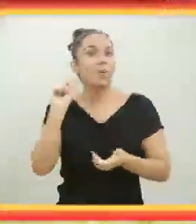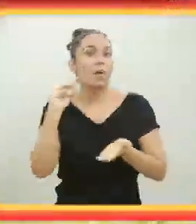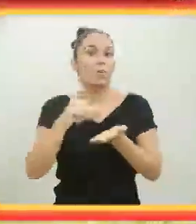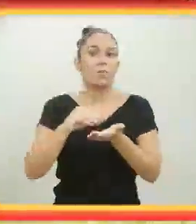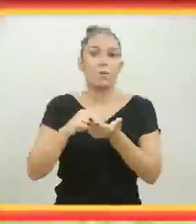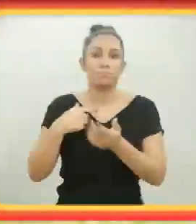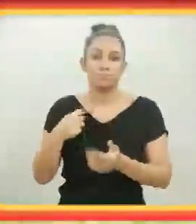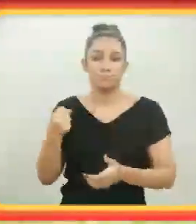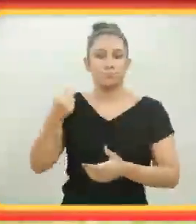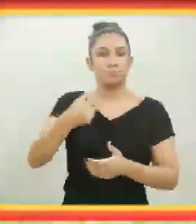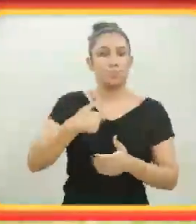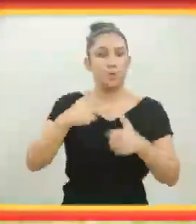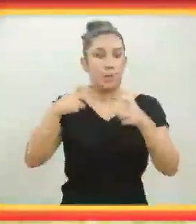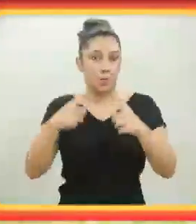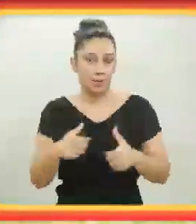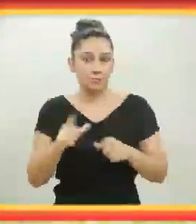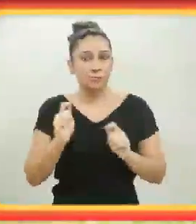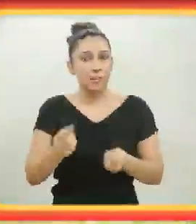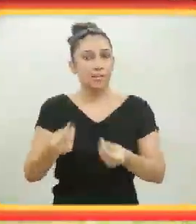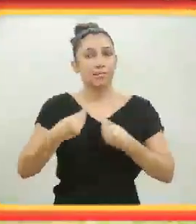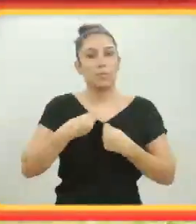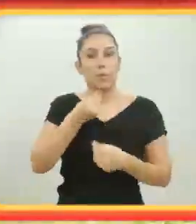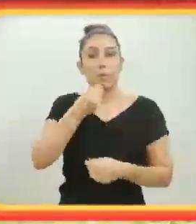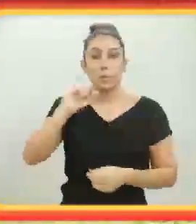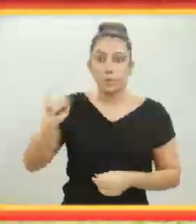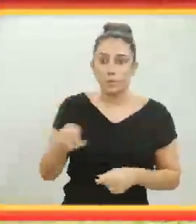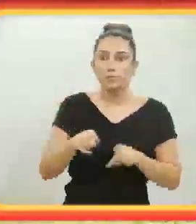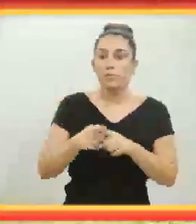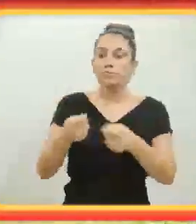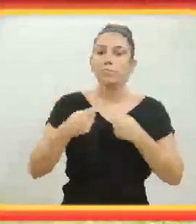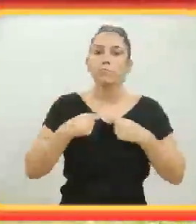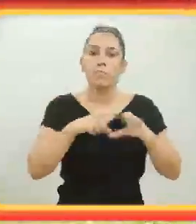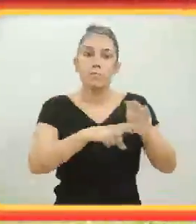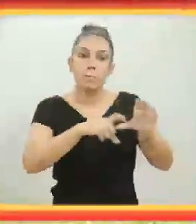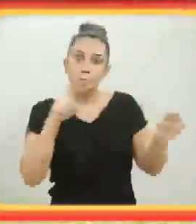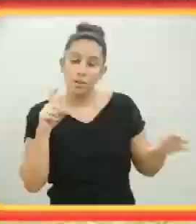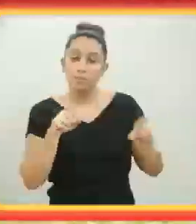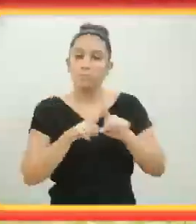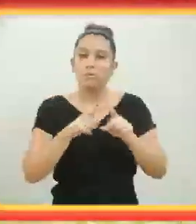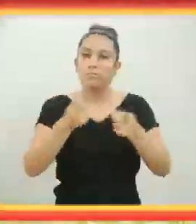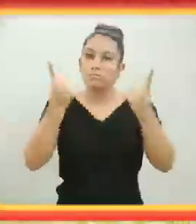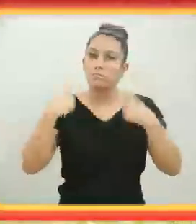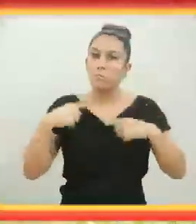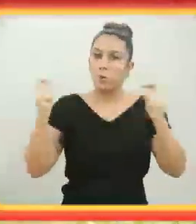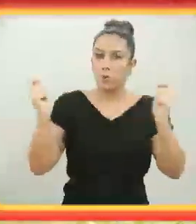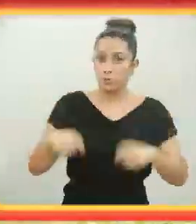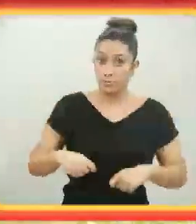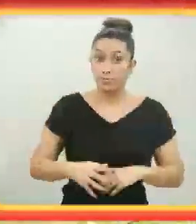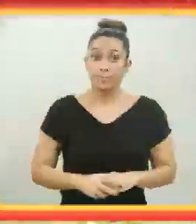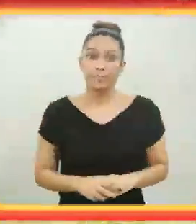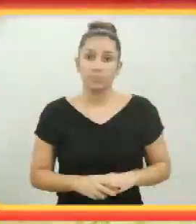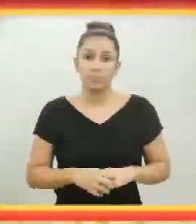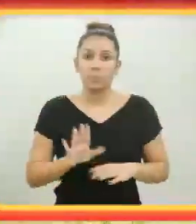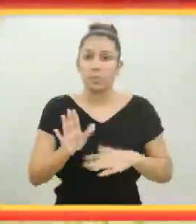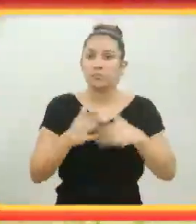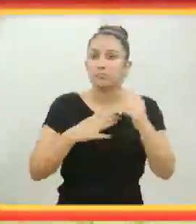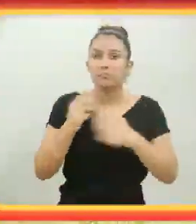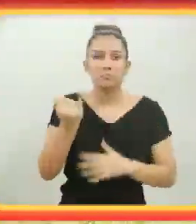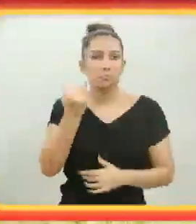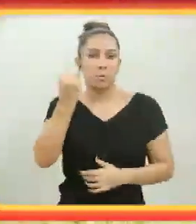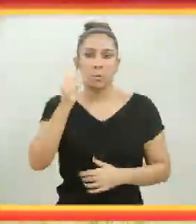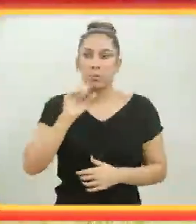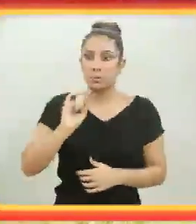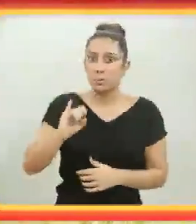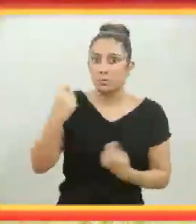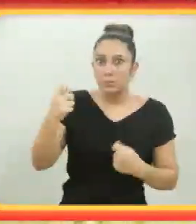interação, eu acho que o que falta aí é se colocar no lugar do outro, dar uma oportunidade, independente